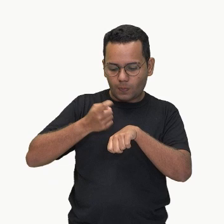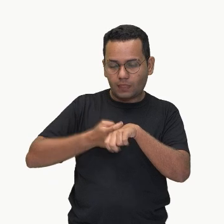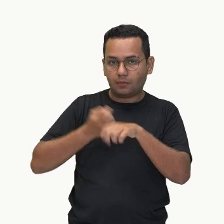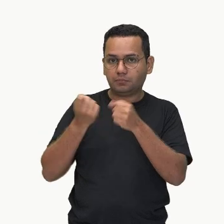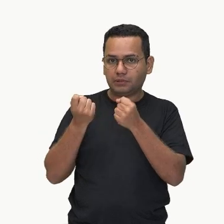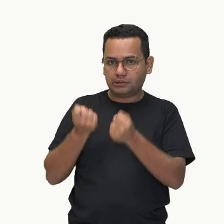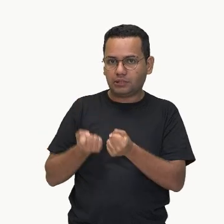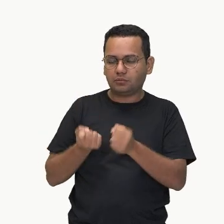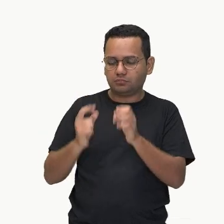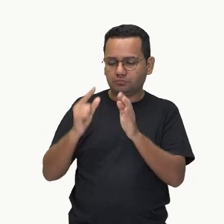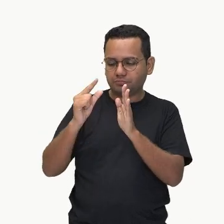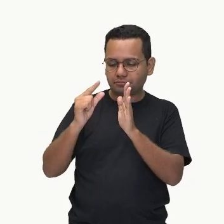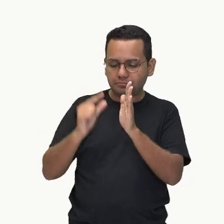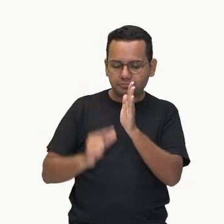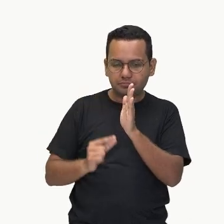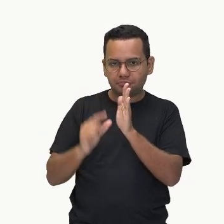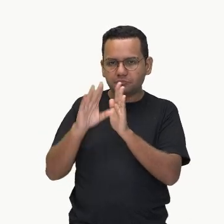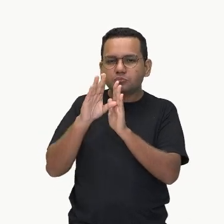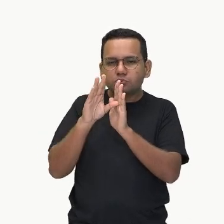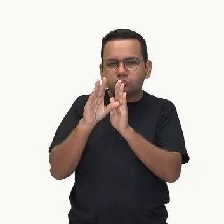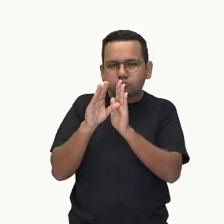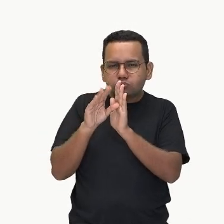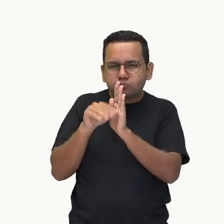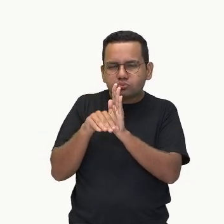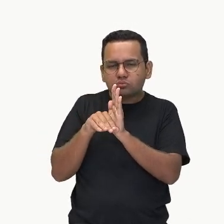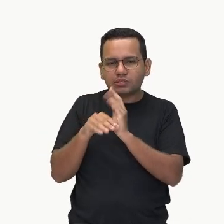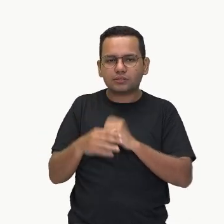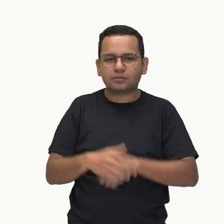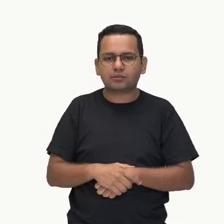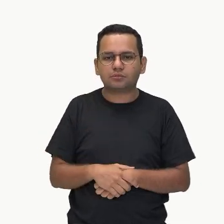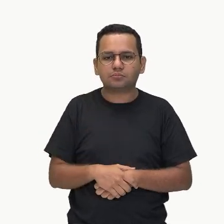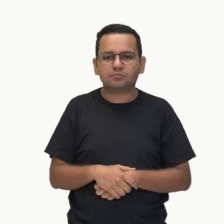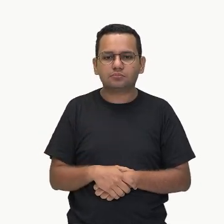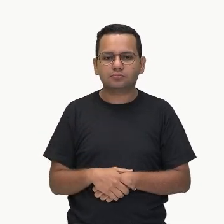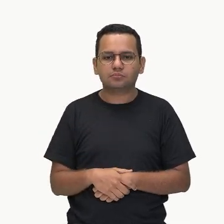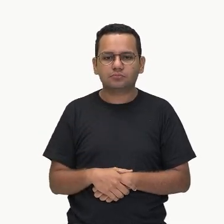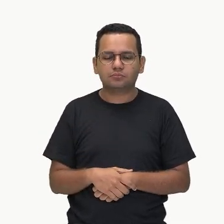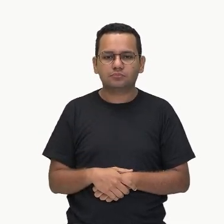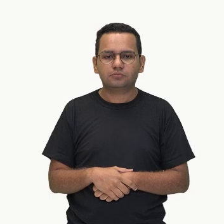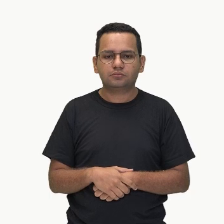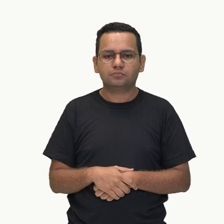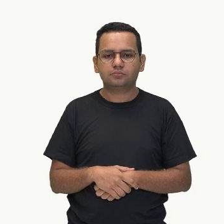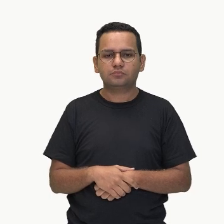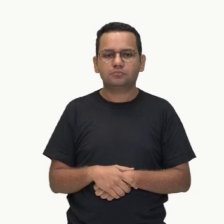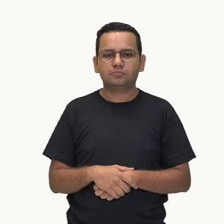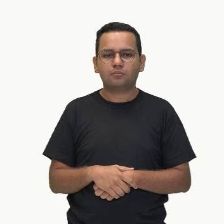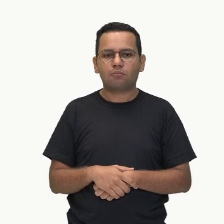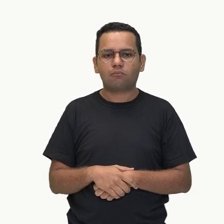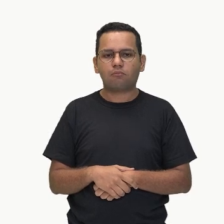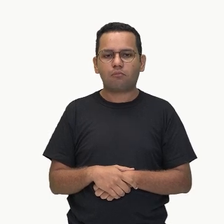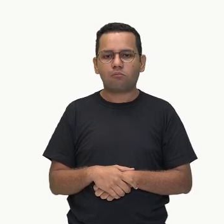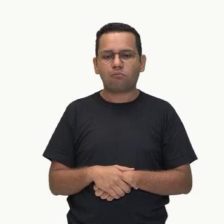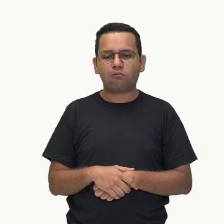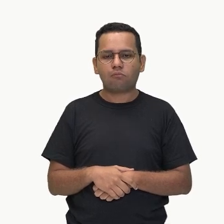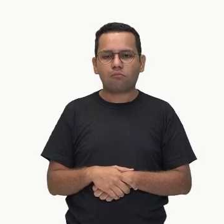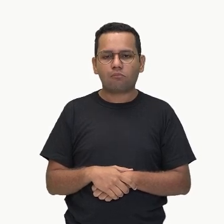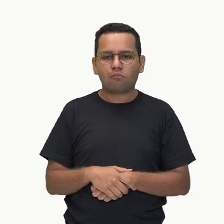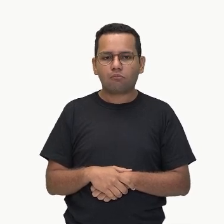pesado, sendo depositado no fundo do recipiente. Tá? Então esse é o fenômeno ligado com o processo